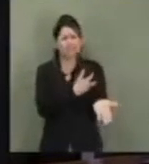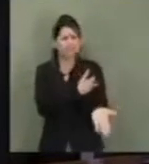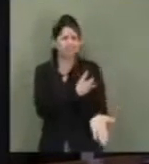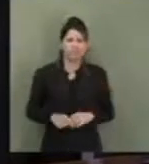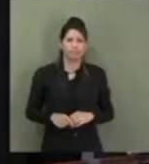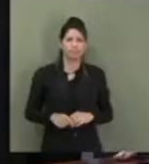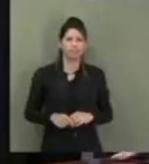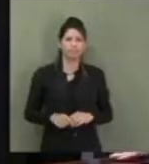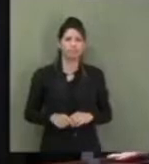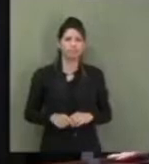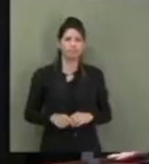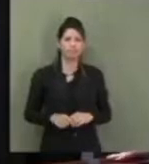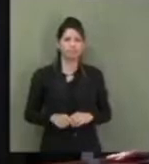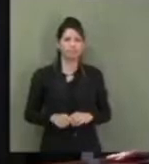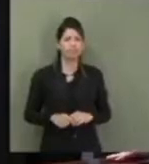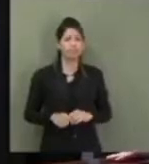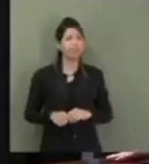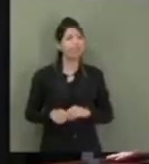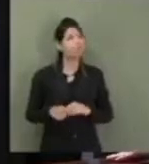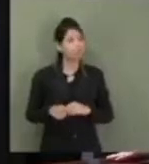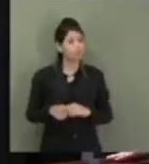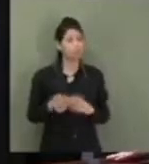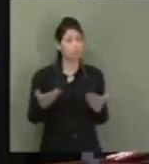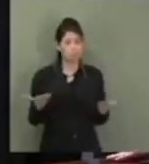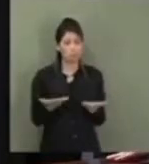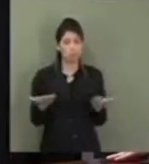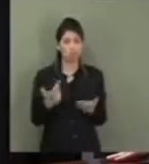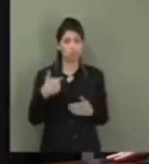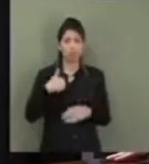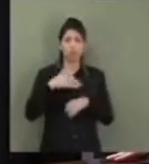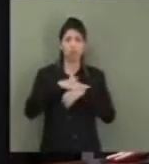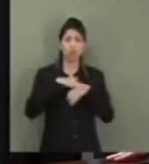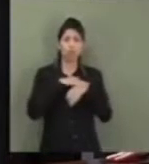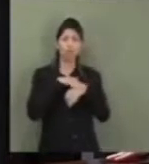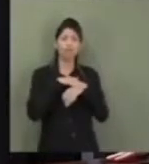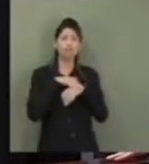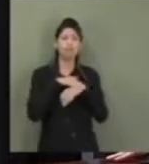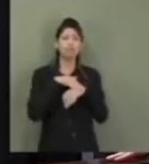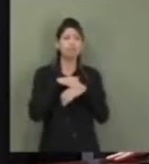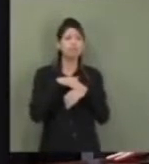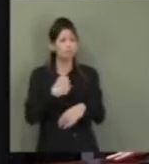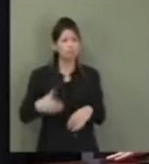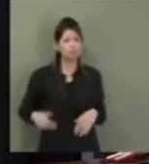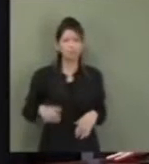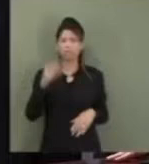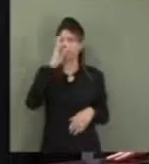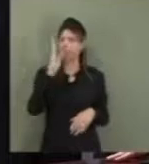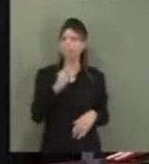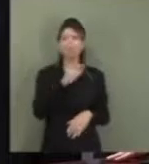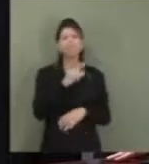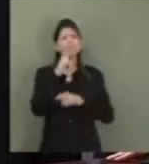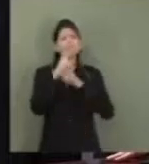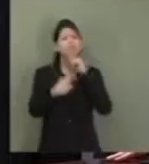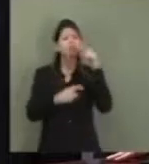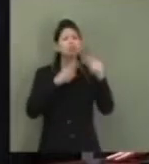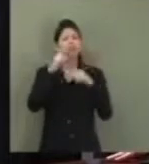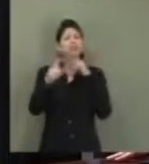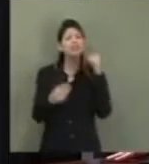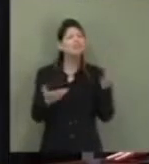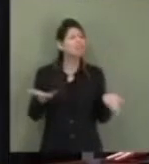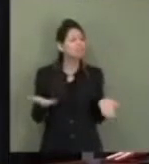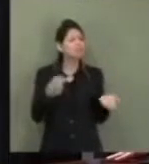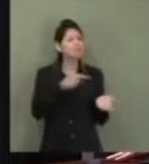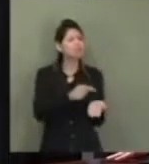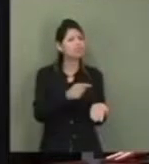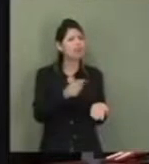desse? E conversando hoje com o presidente, ele estava na dúvida, olha, se essa operação era para achar